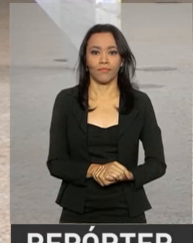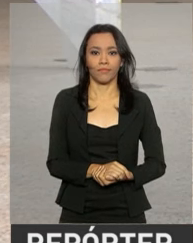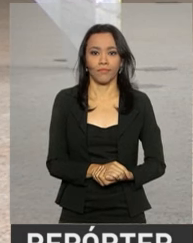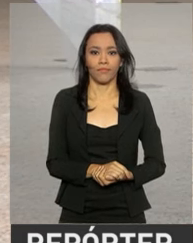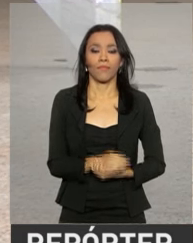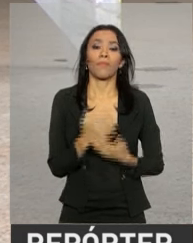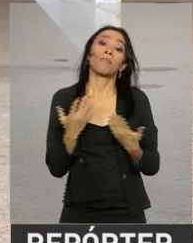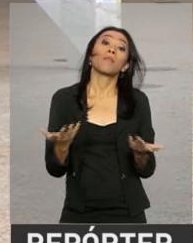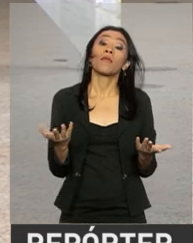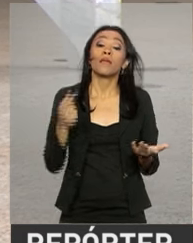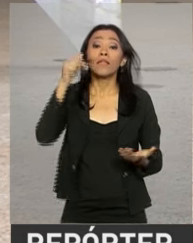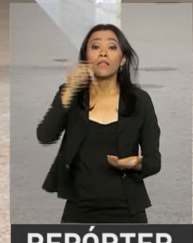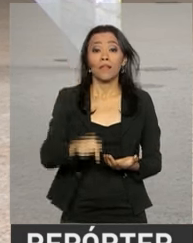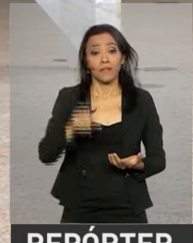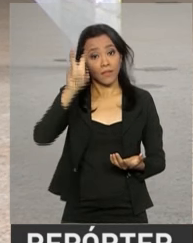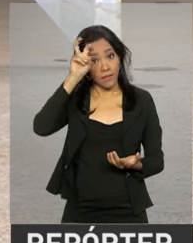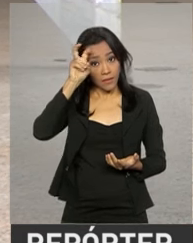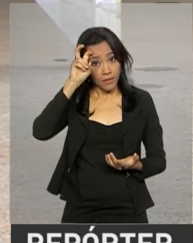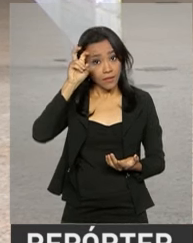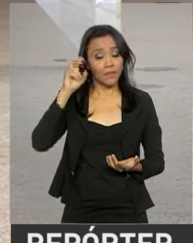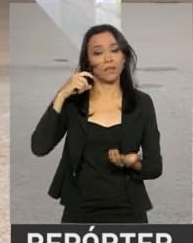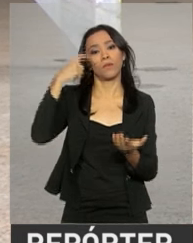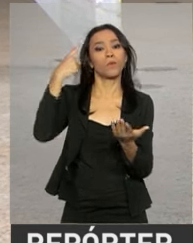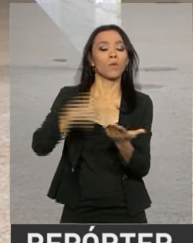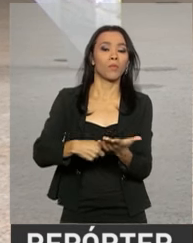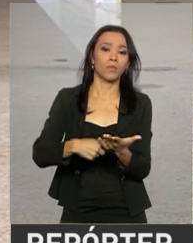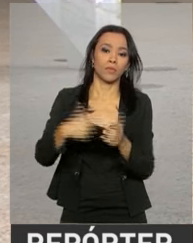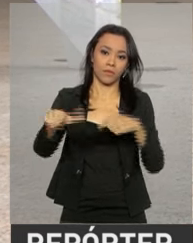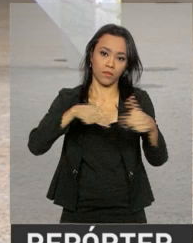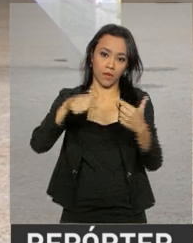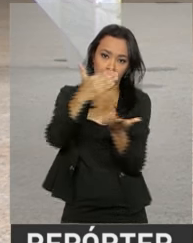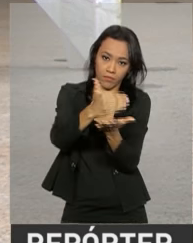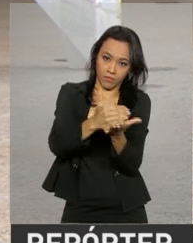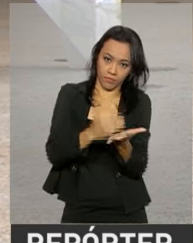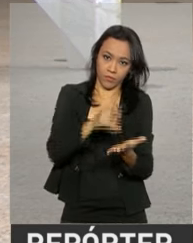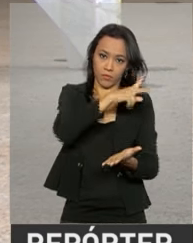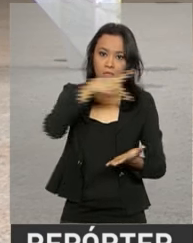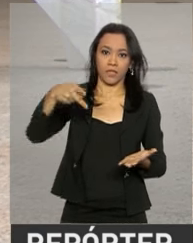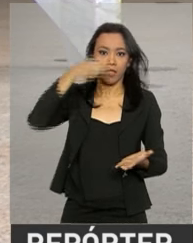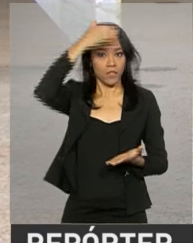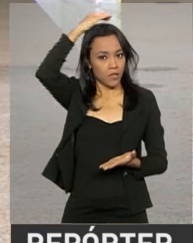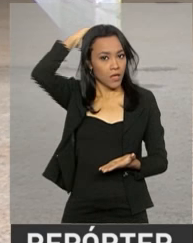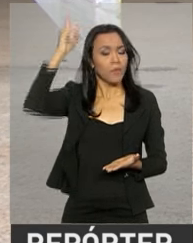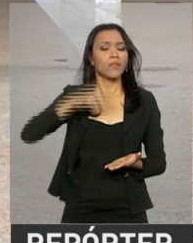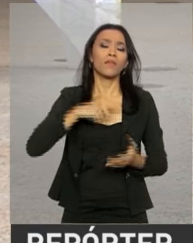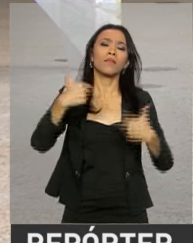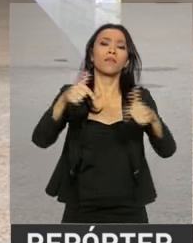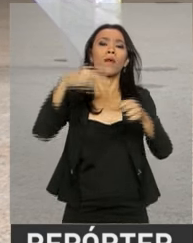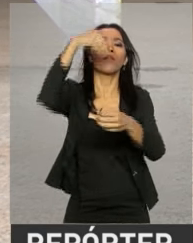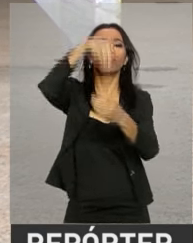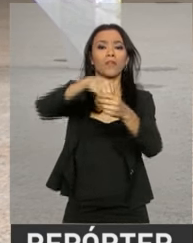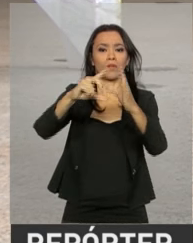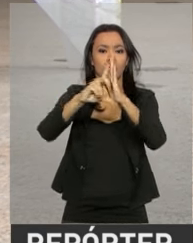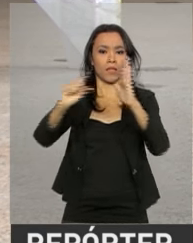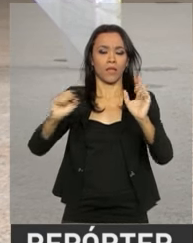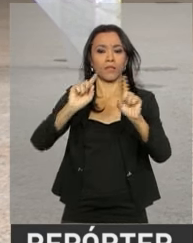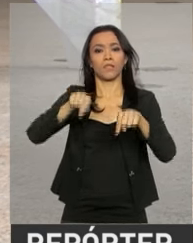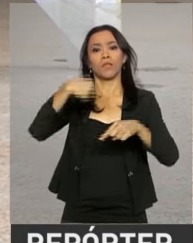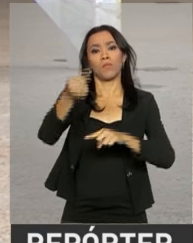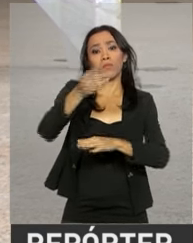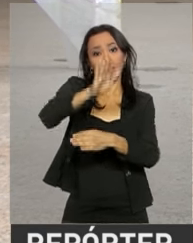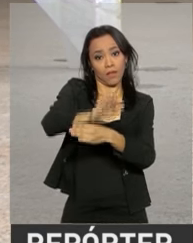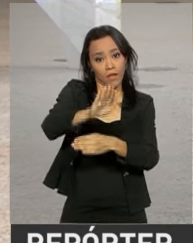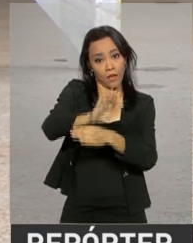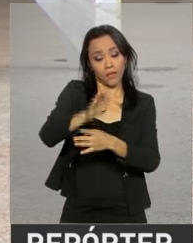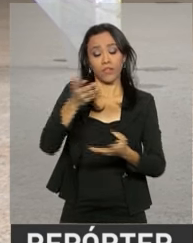Bom, e nesta quinta-feira, na agenda, pela manhã, o presidente Michel Temer tem despachos internos. No início da tarde, o